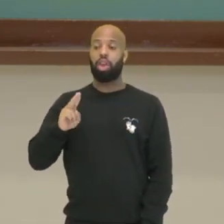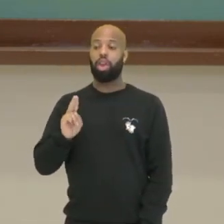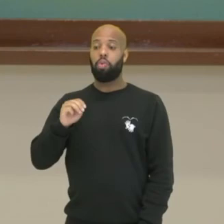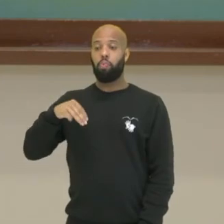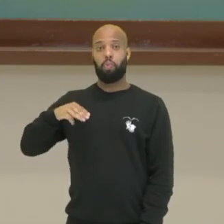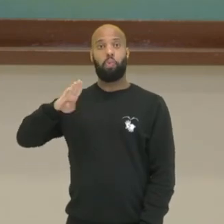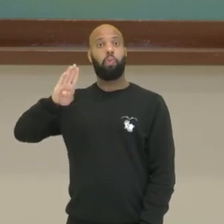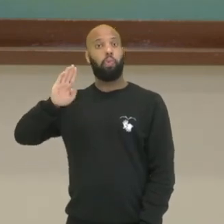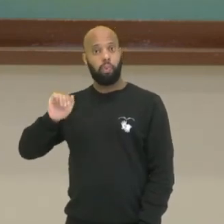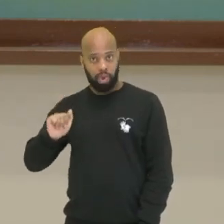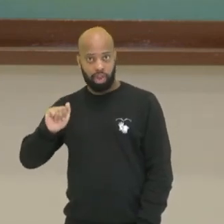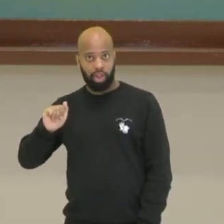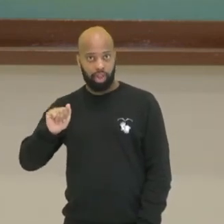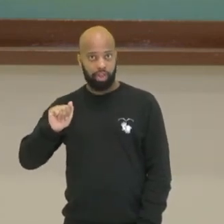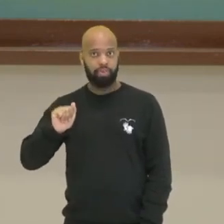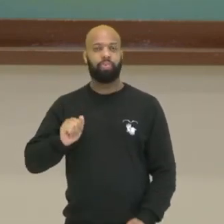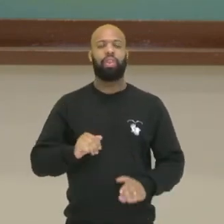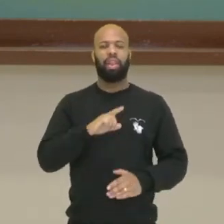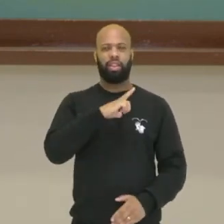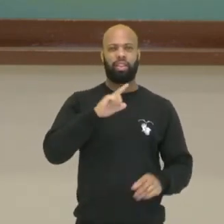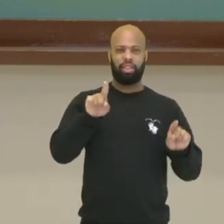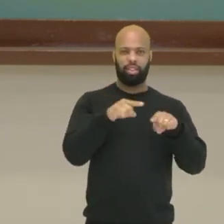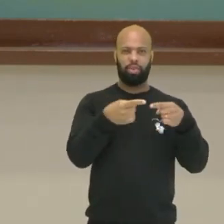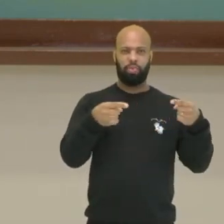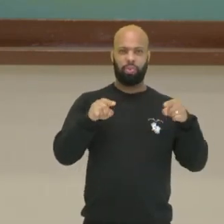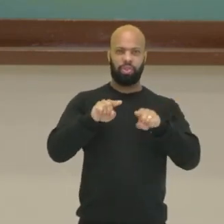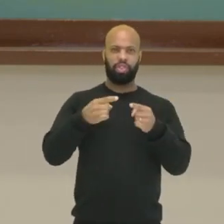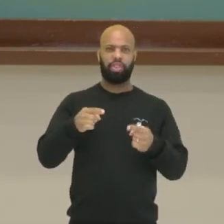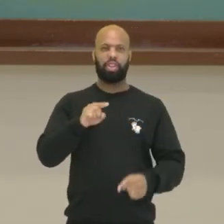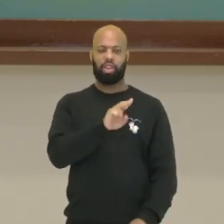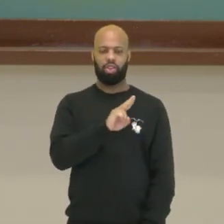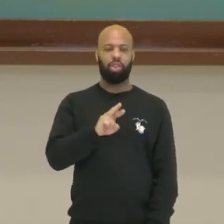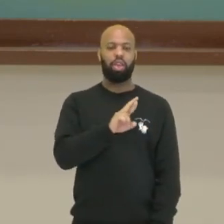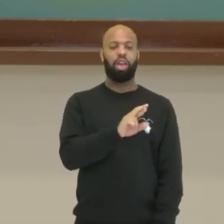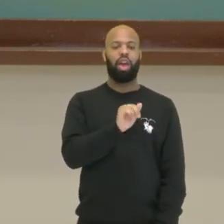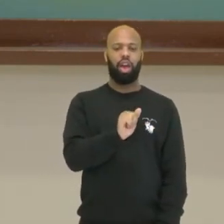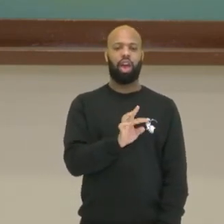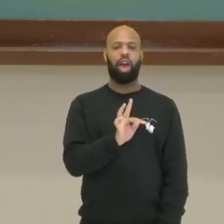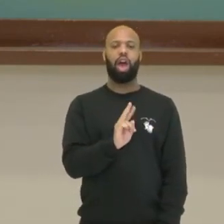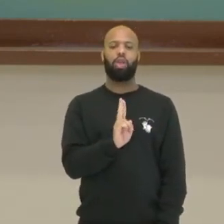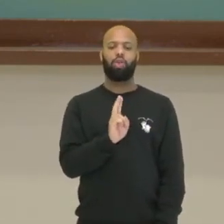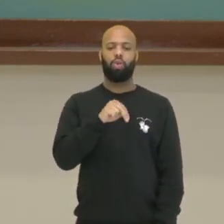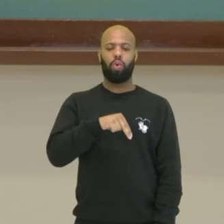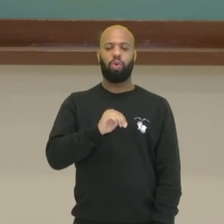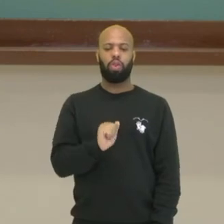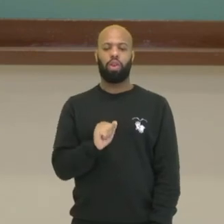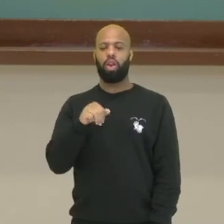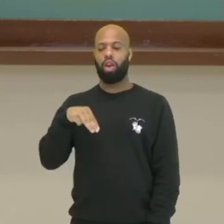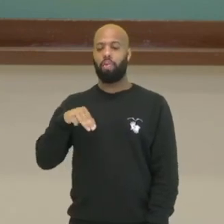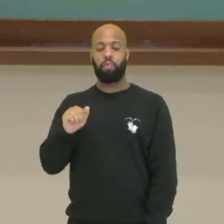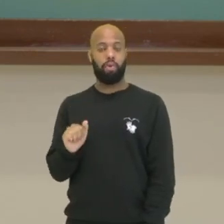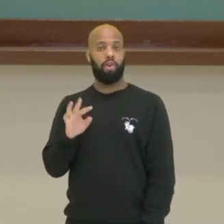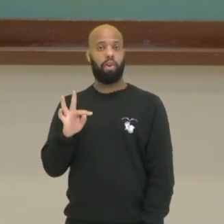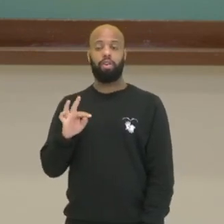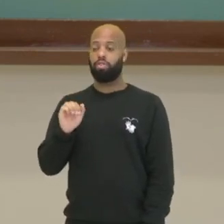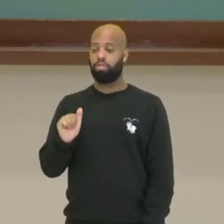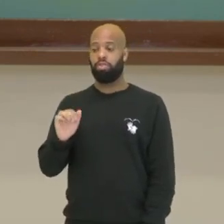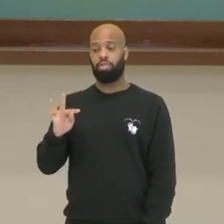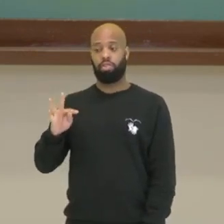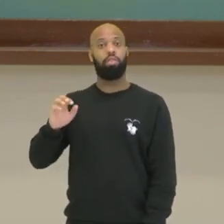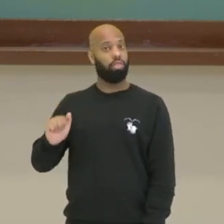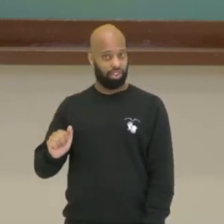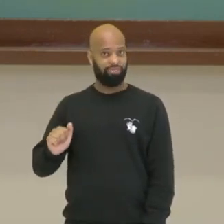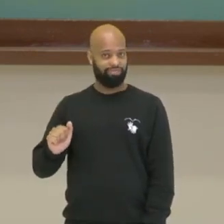um universo de magia incrível para a gente desvendar, desbravar, porque não há que tirar o mérito da Walt